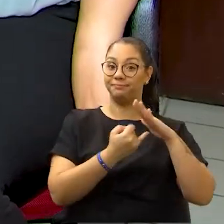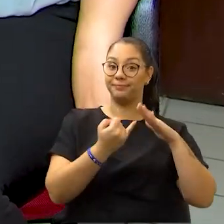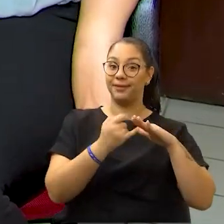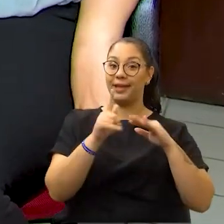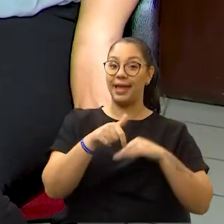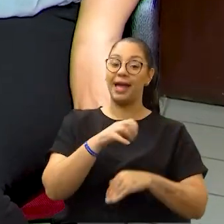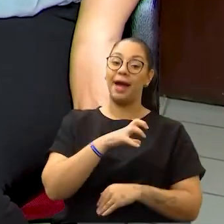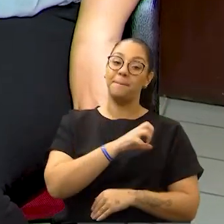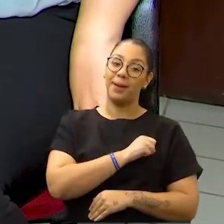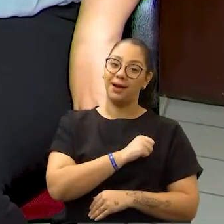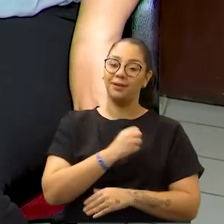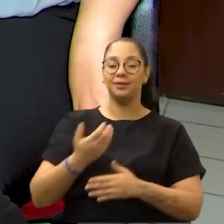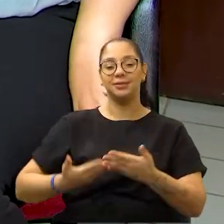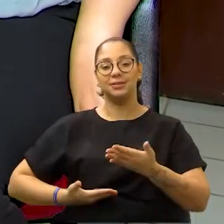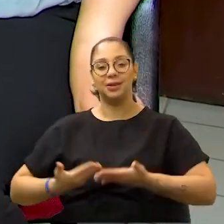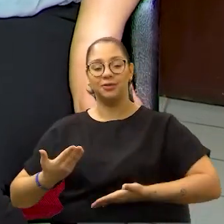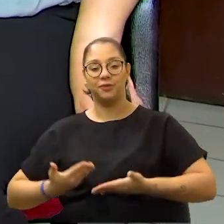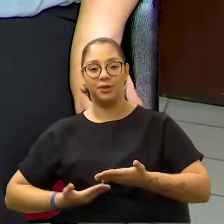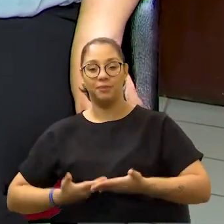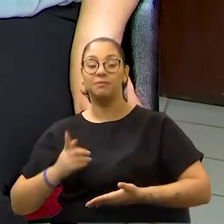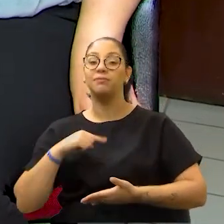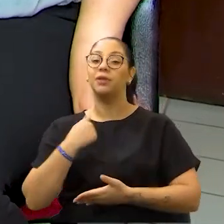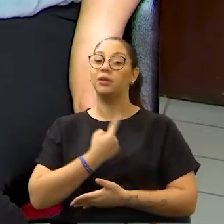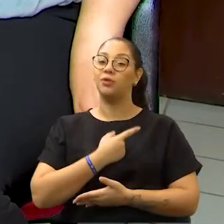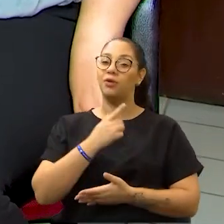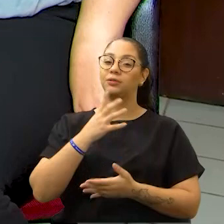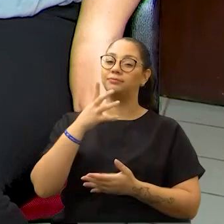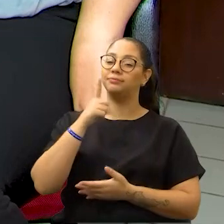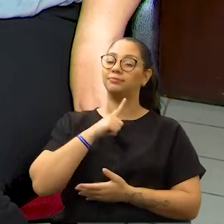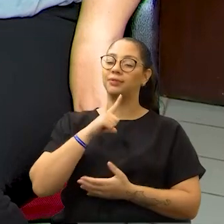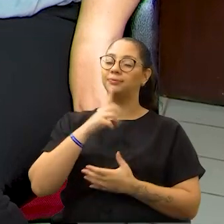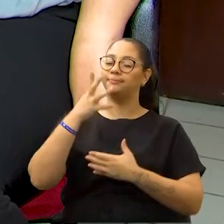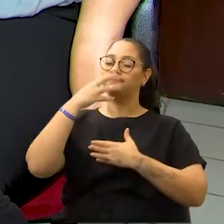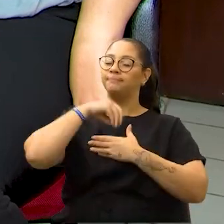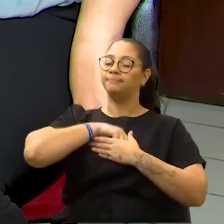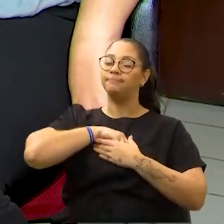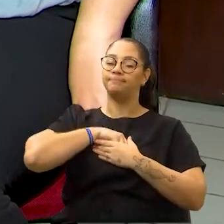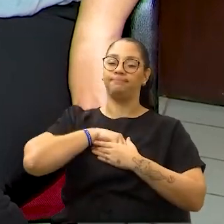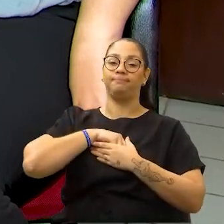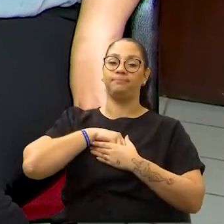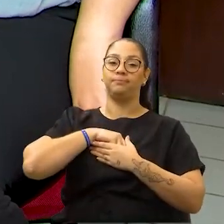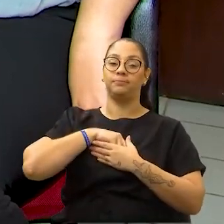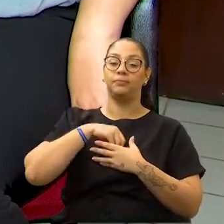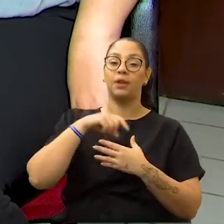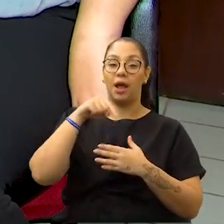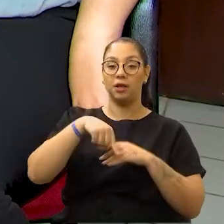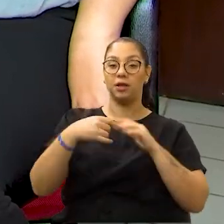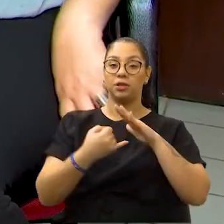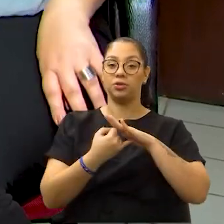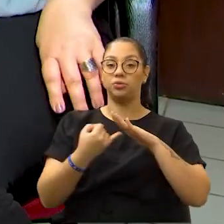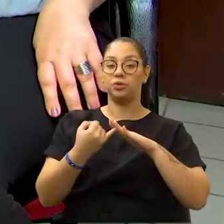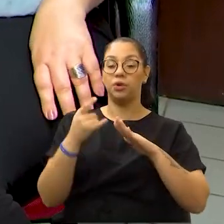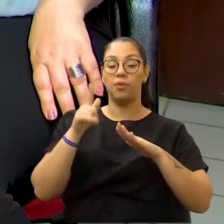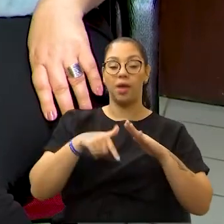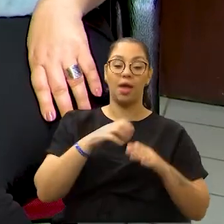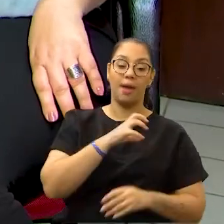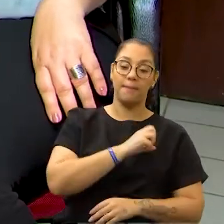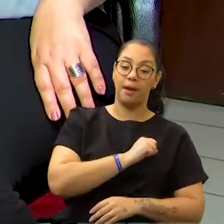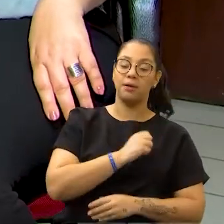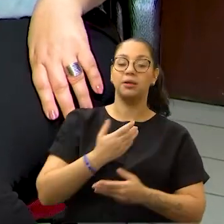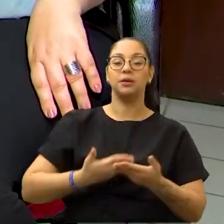servir. Então a gente tem isso no DNA, amar e servir ao próximo